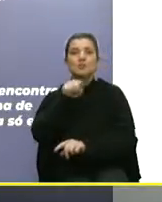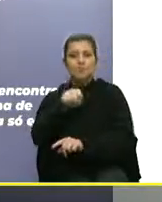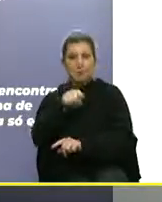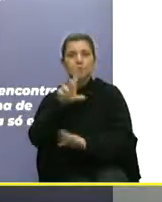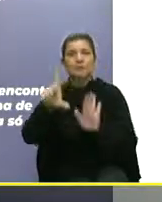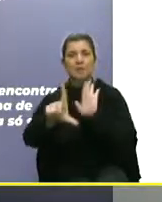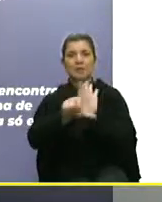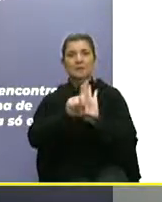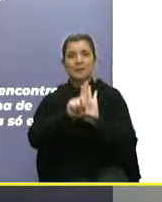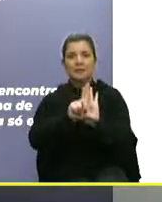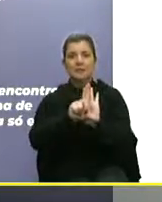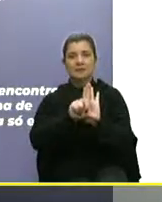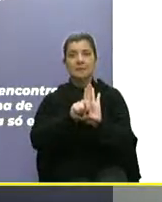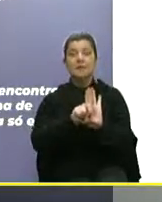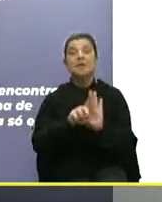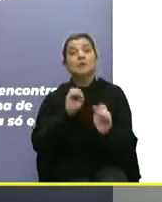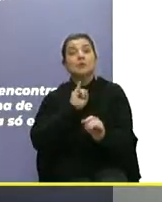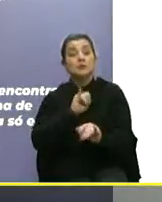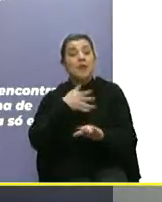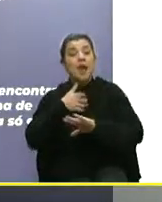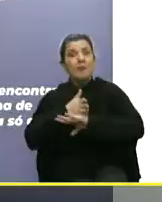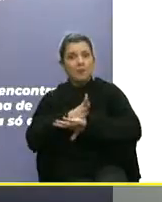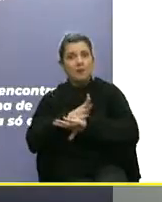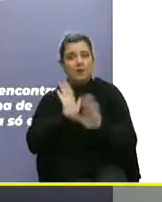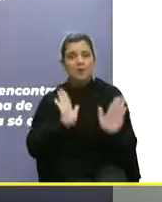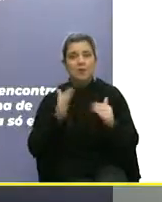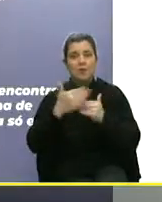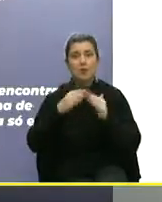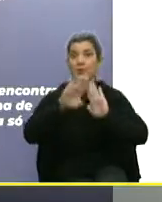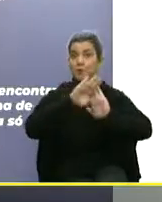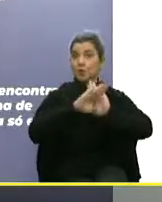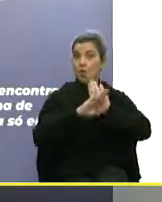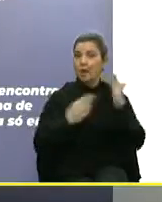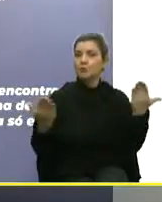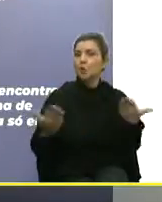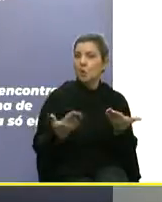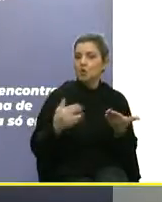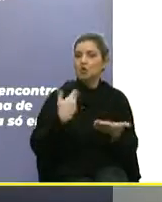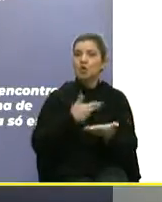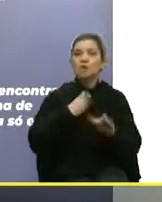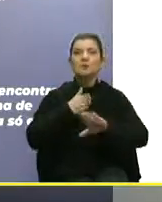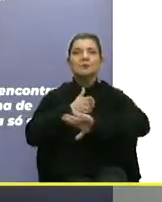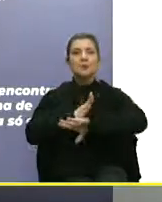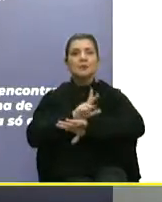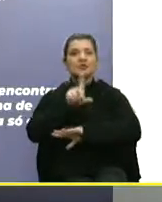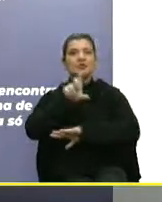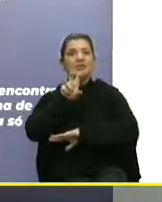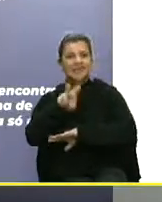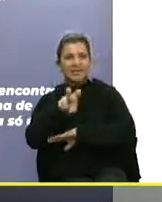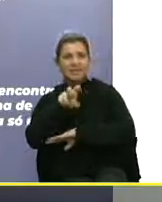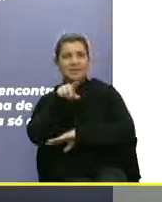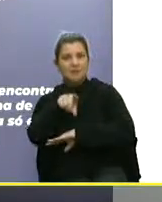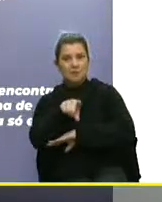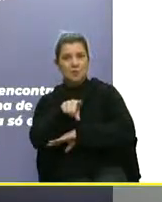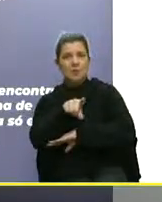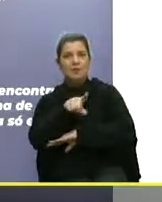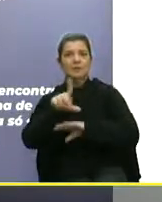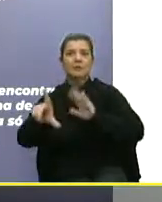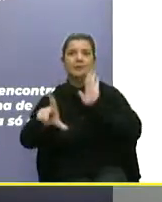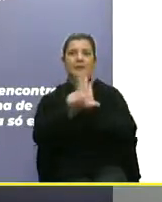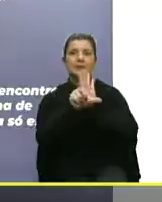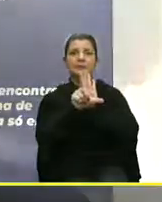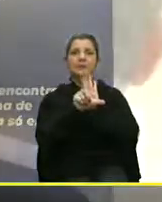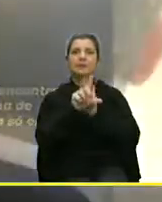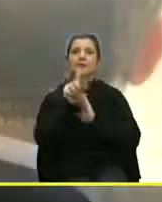dessas leis portanto caso aprovado o pacote protocolado hoje nós passaríamos de 15 mil leis para 14.000 Leis